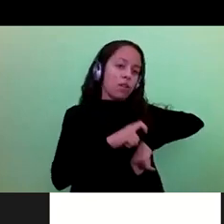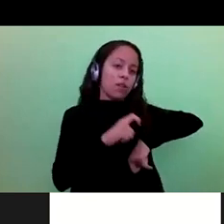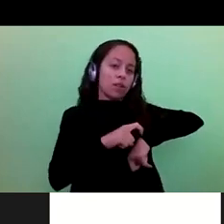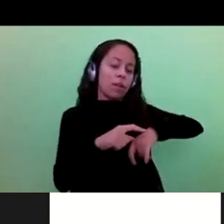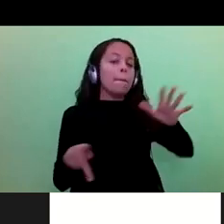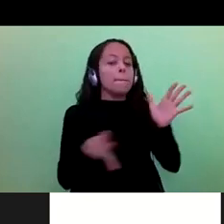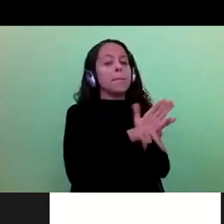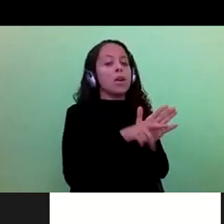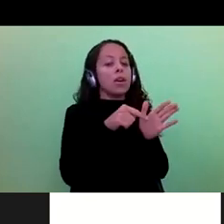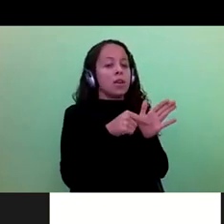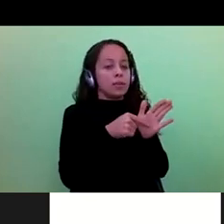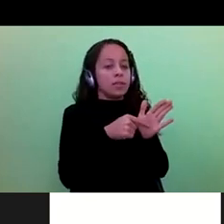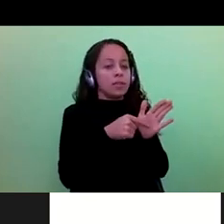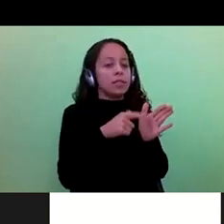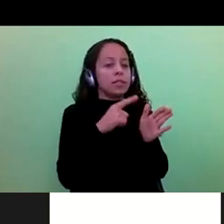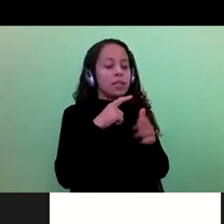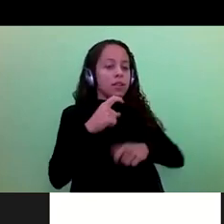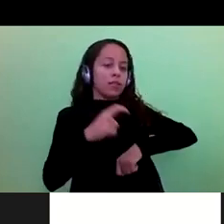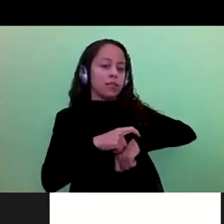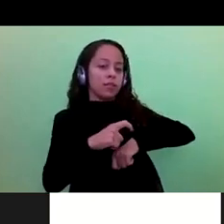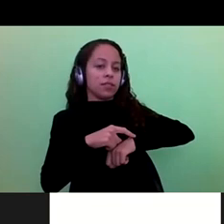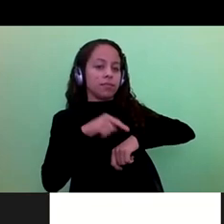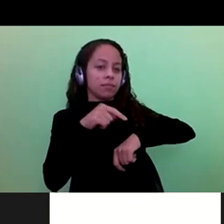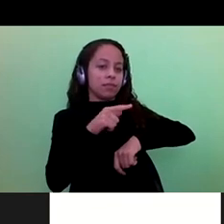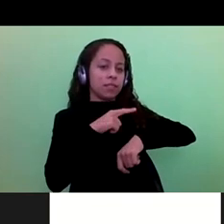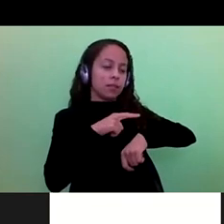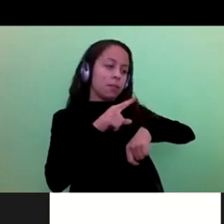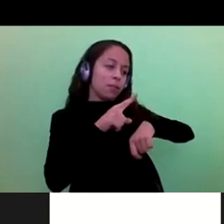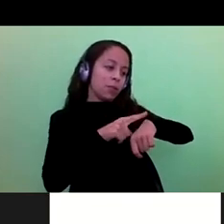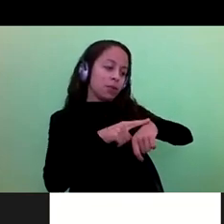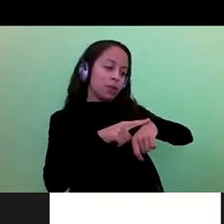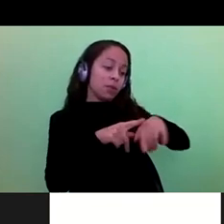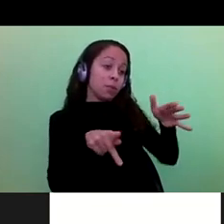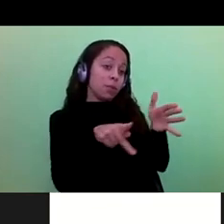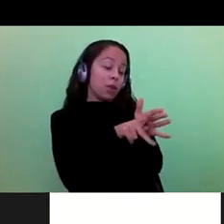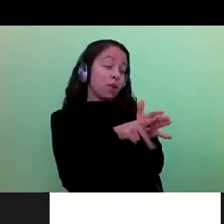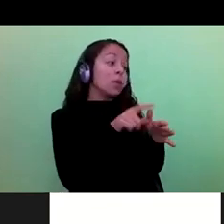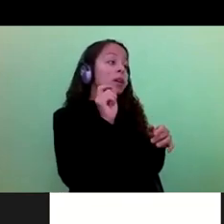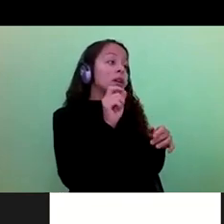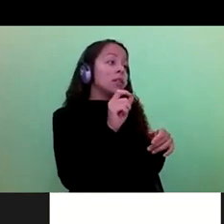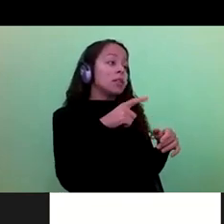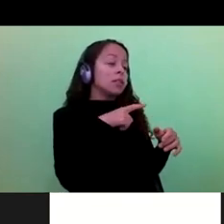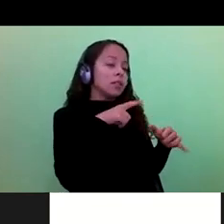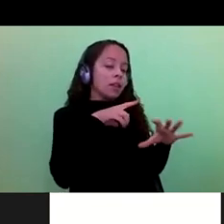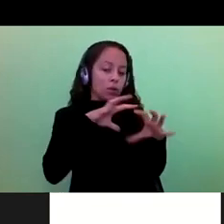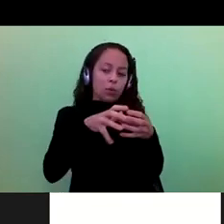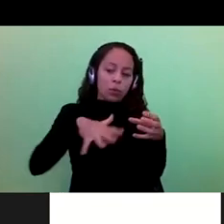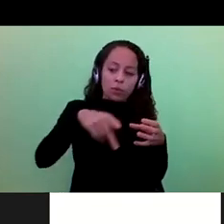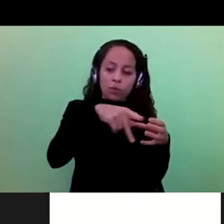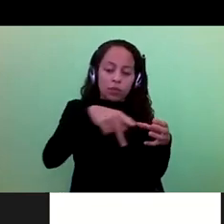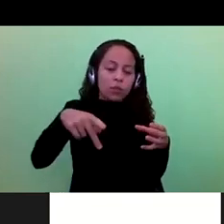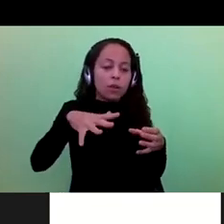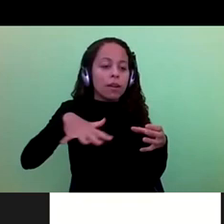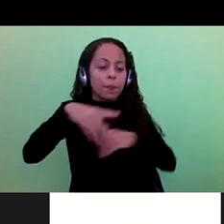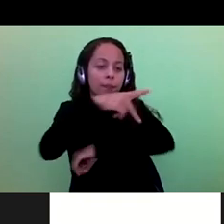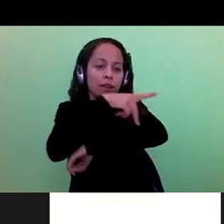claro, mas eles têm momentos específicos em que todo grupo pedagógico, todo grupo